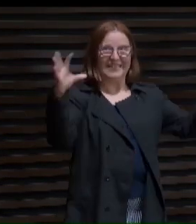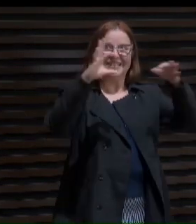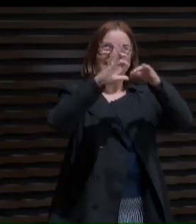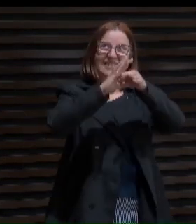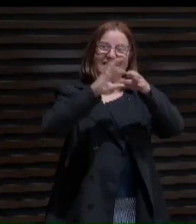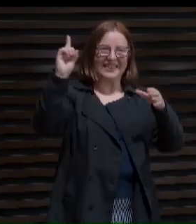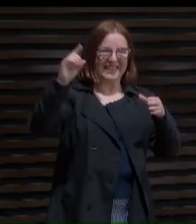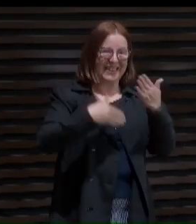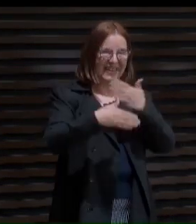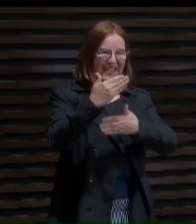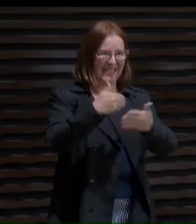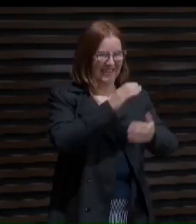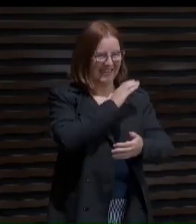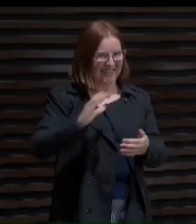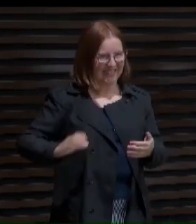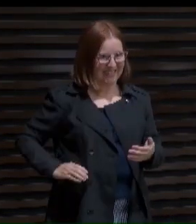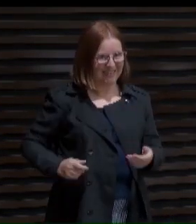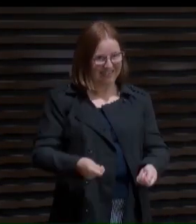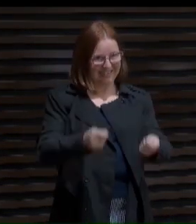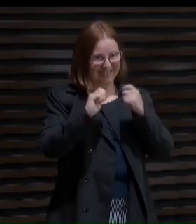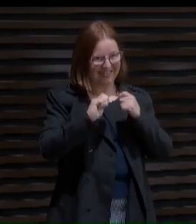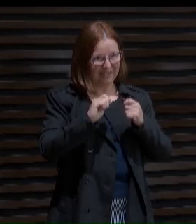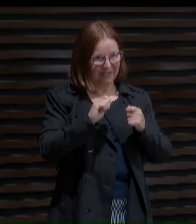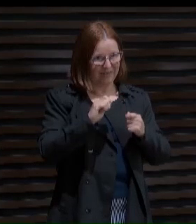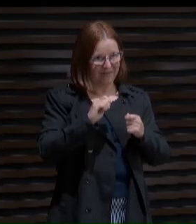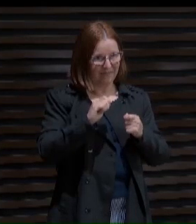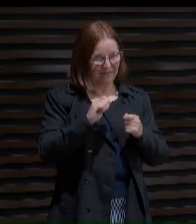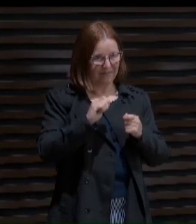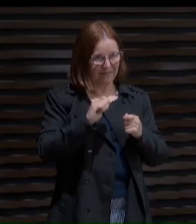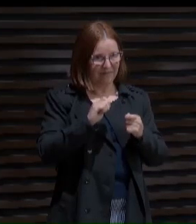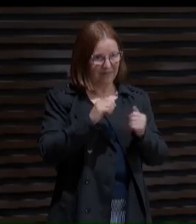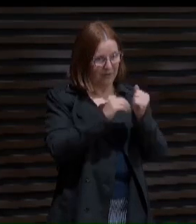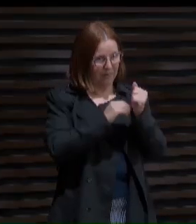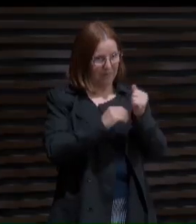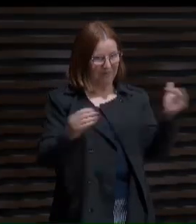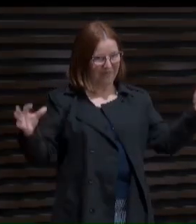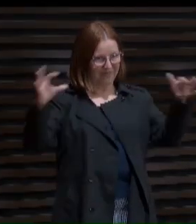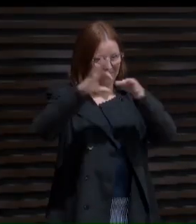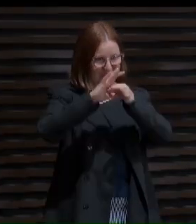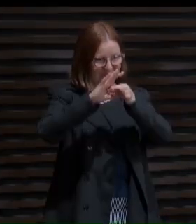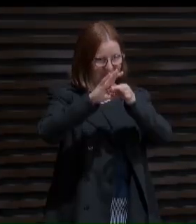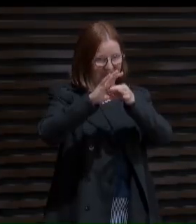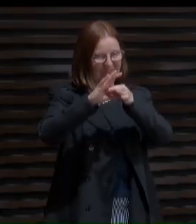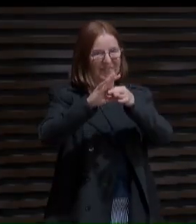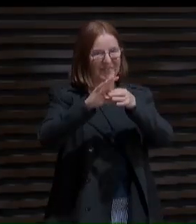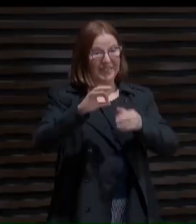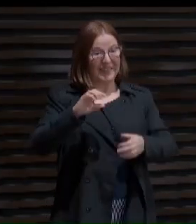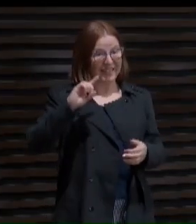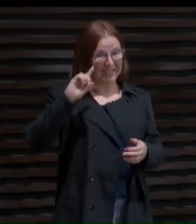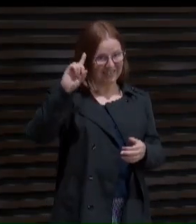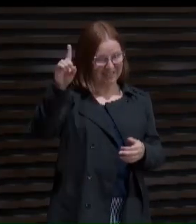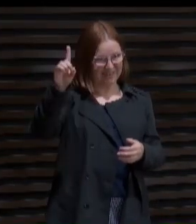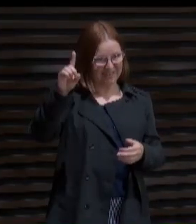por meio de Cristo, e nos deu o ministério da reconciliação. A saber que Deus estava